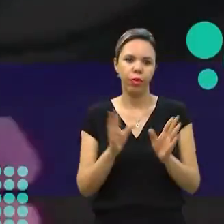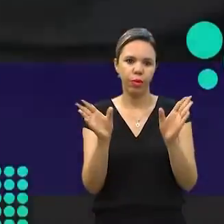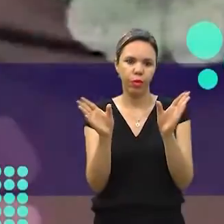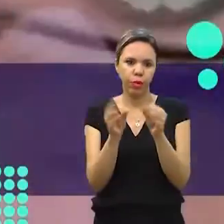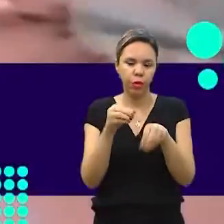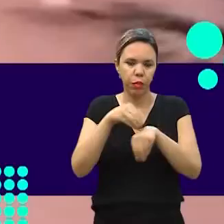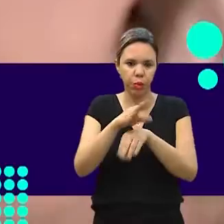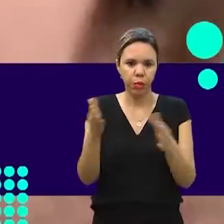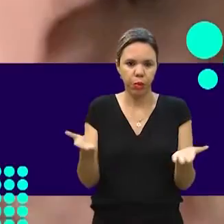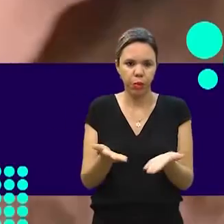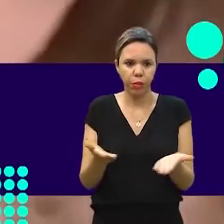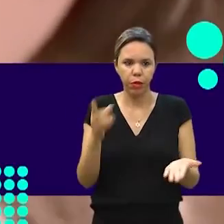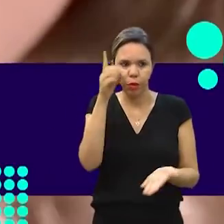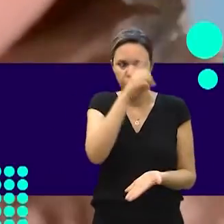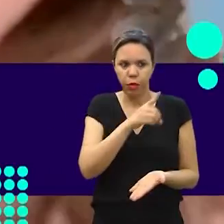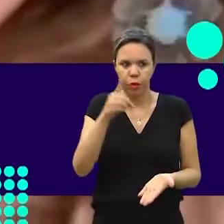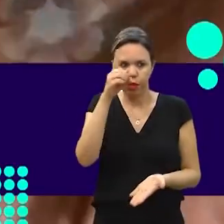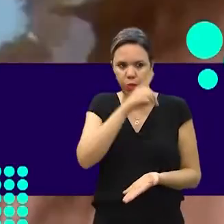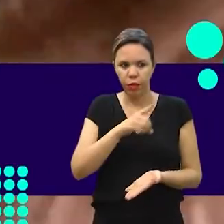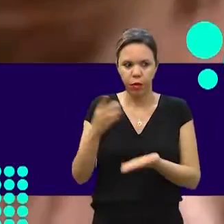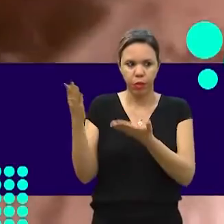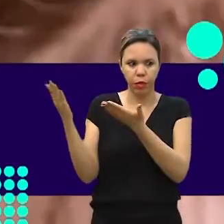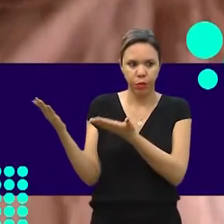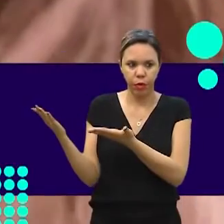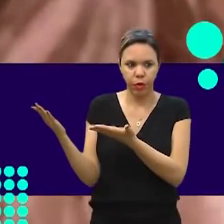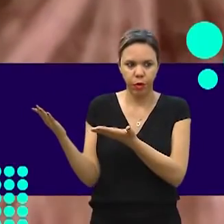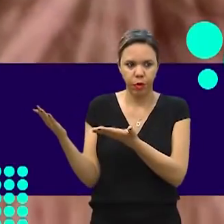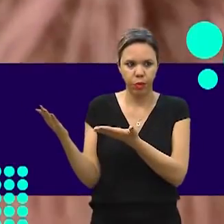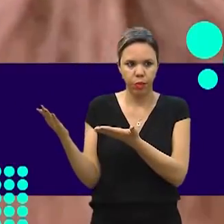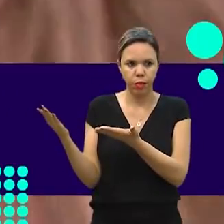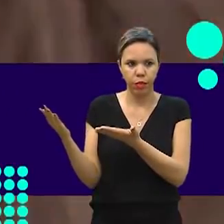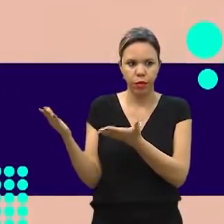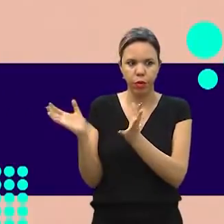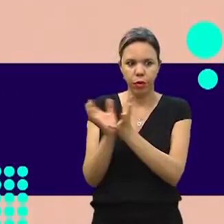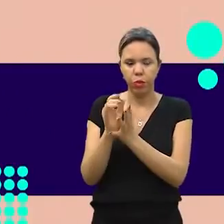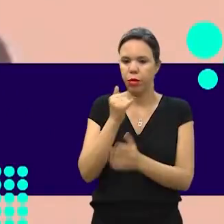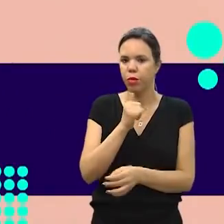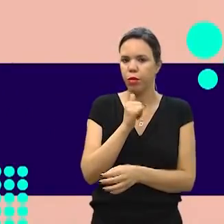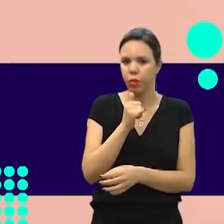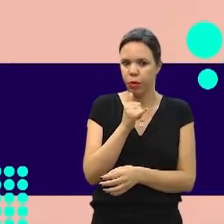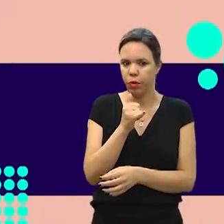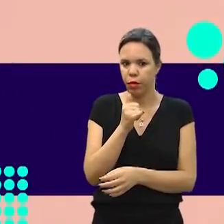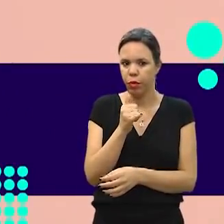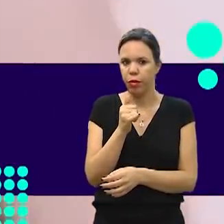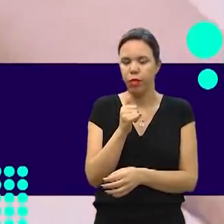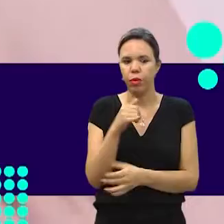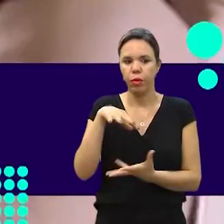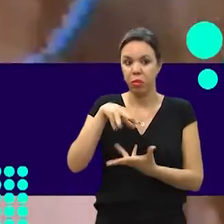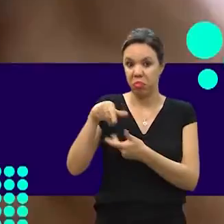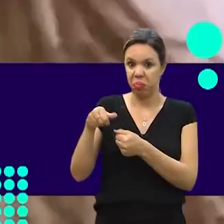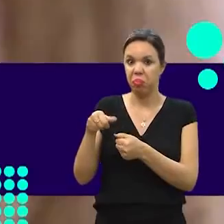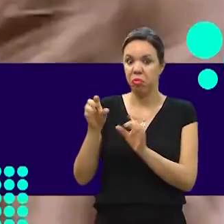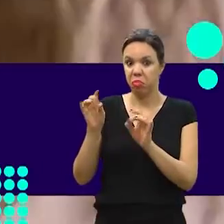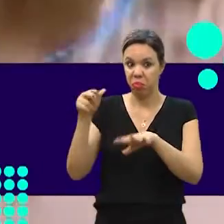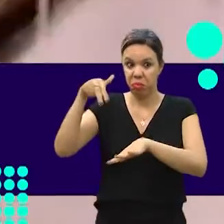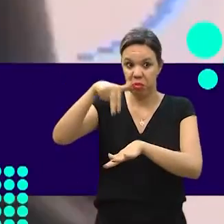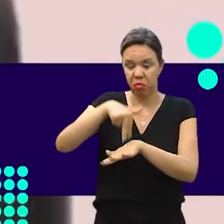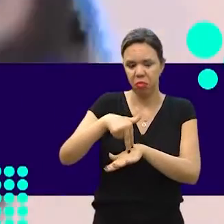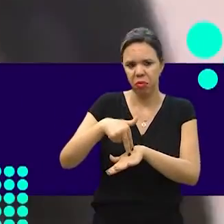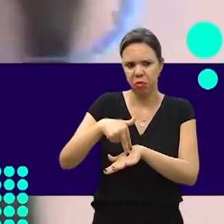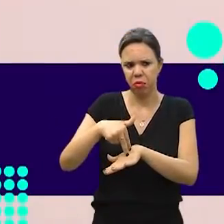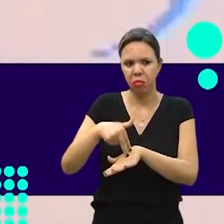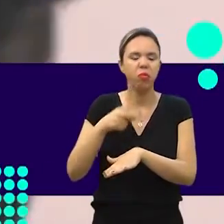E para fechar as dicas de hoje, no domingo, W, o mais renomado grupo italiano da Eurodance do mundo,